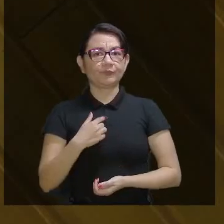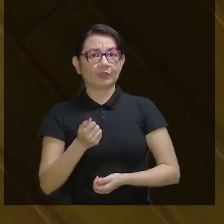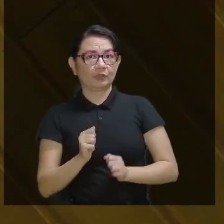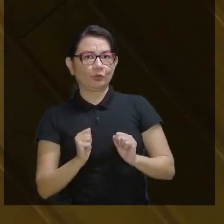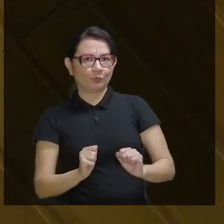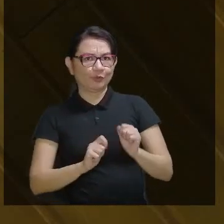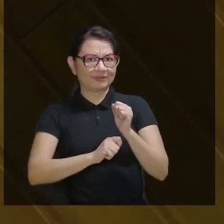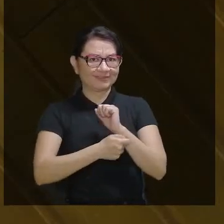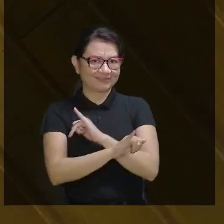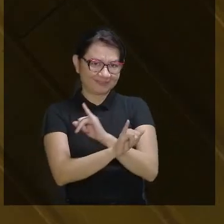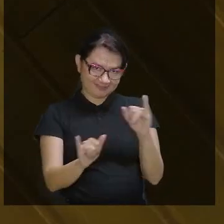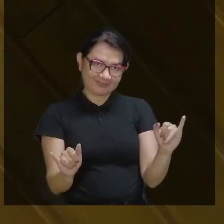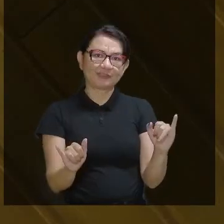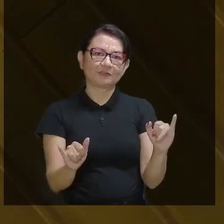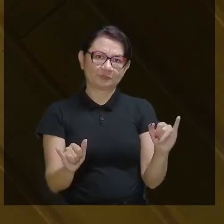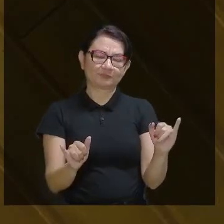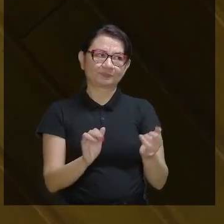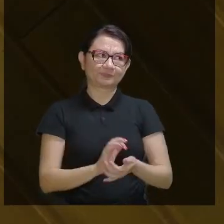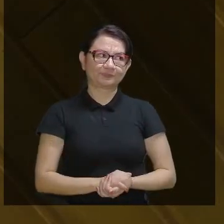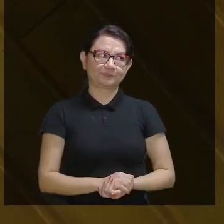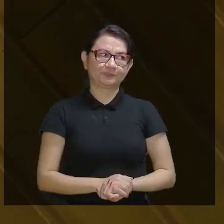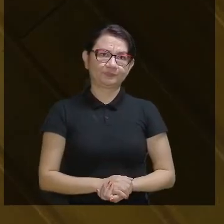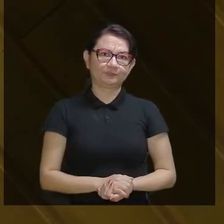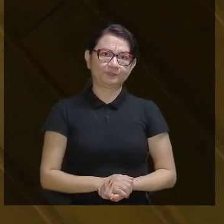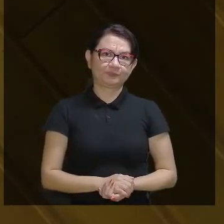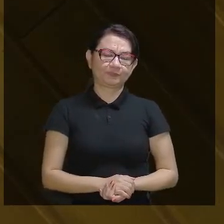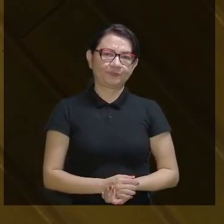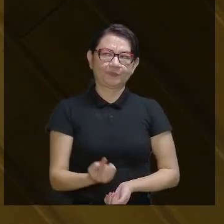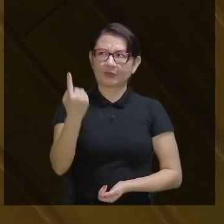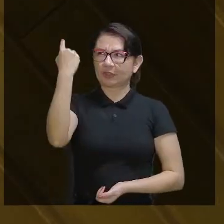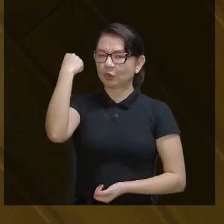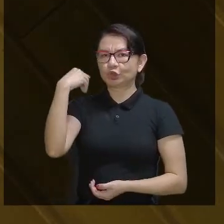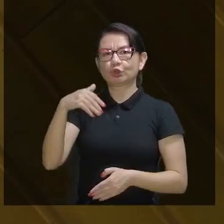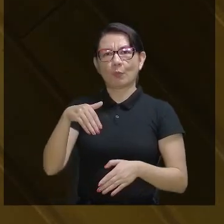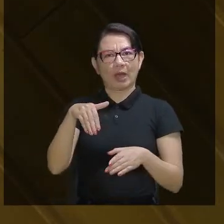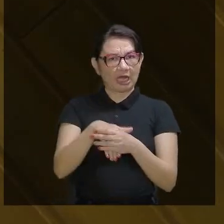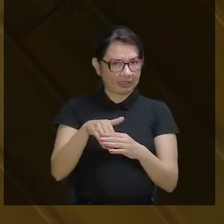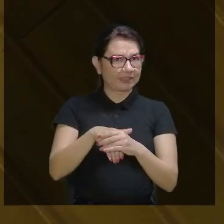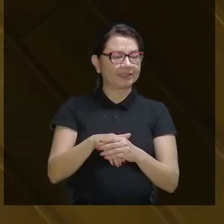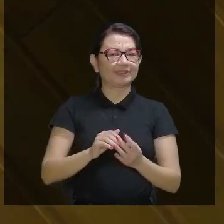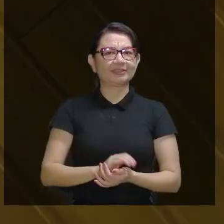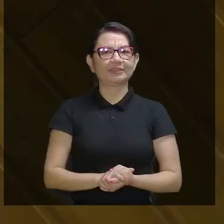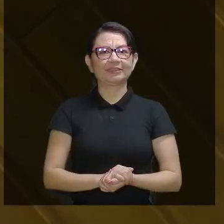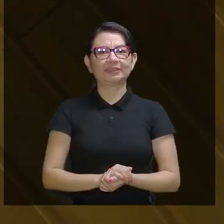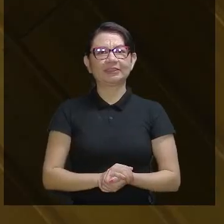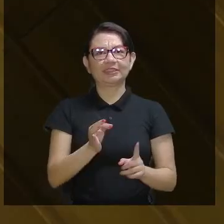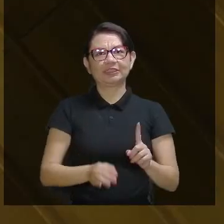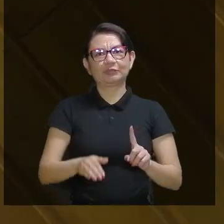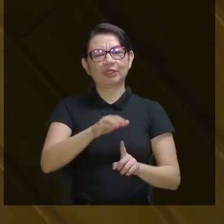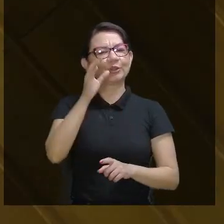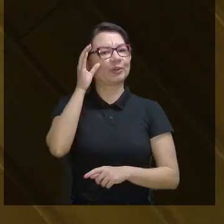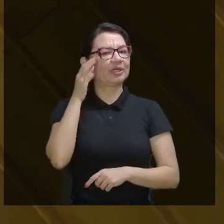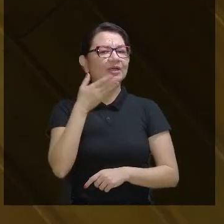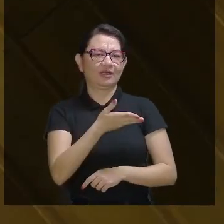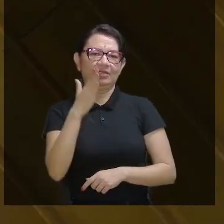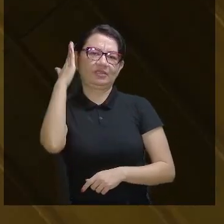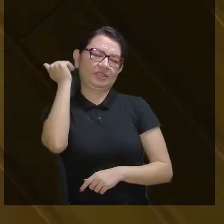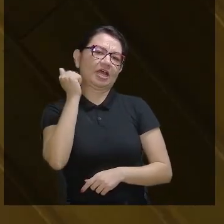contar um segredinho, na última eleição, e o doutor Carmo Antônio sabe